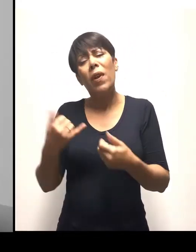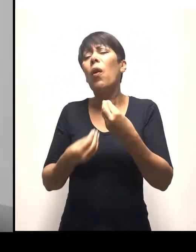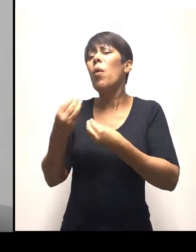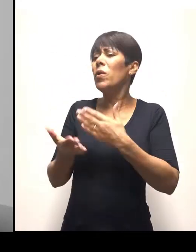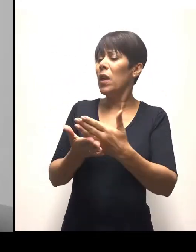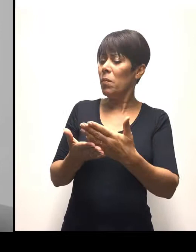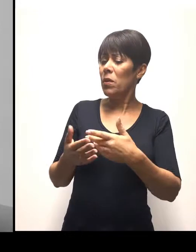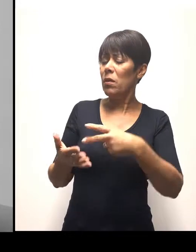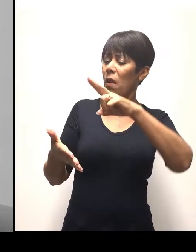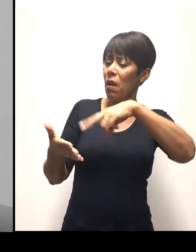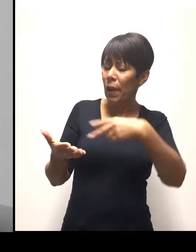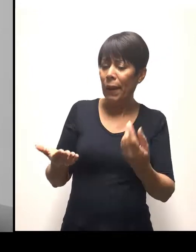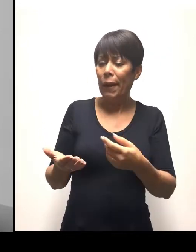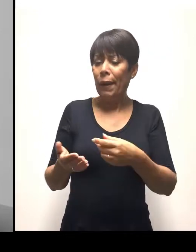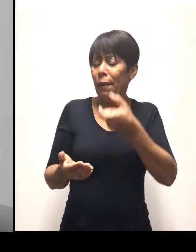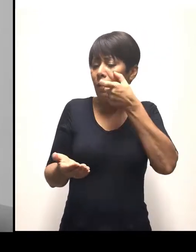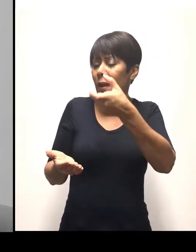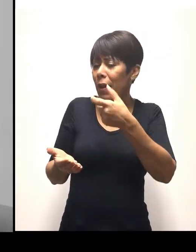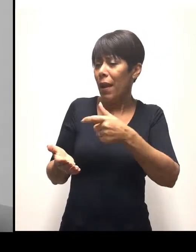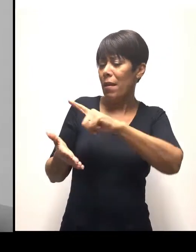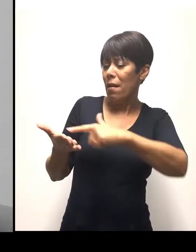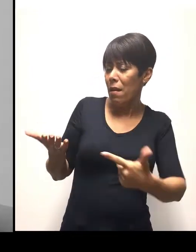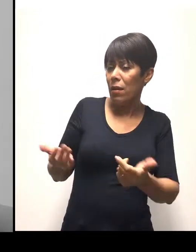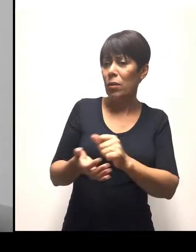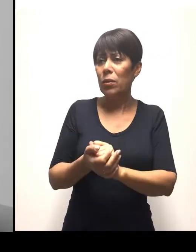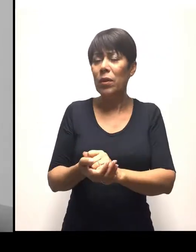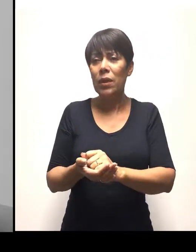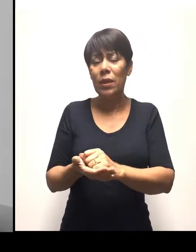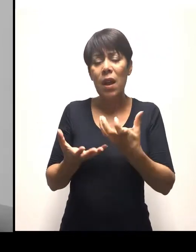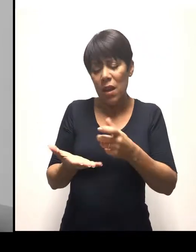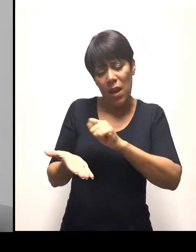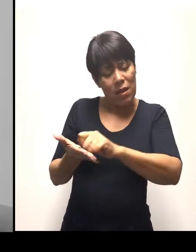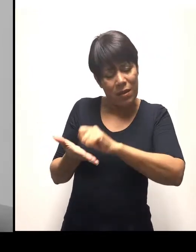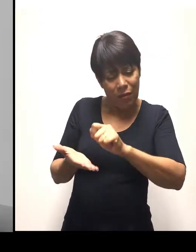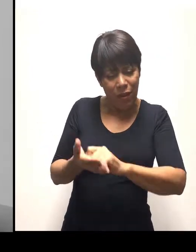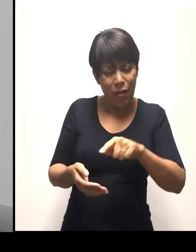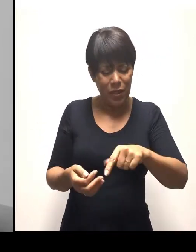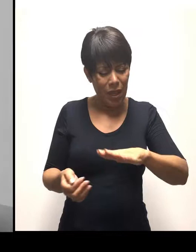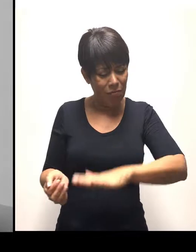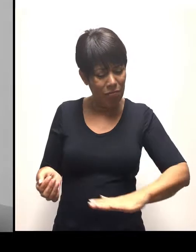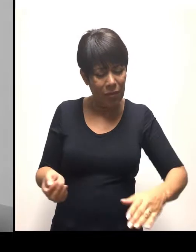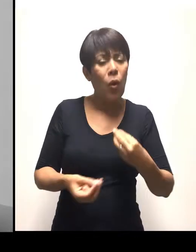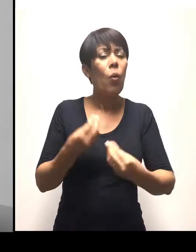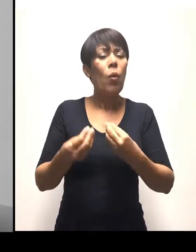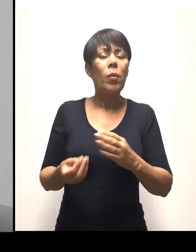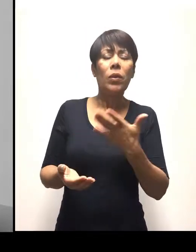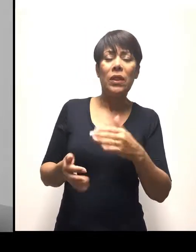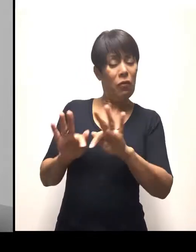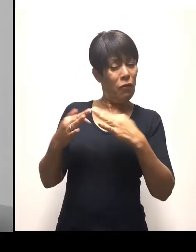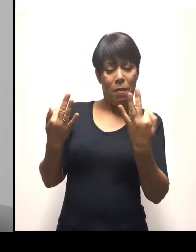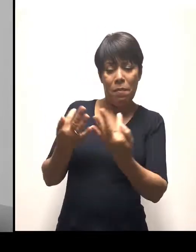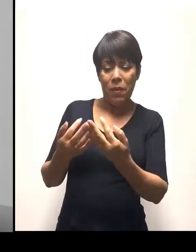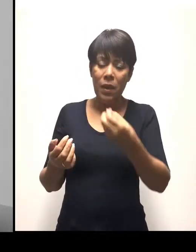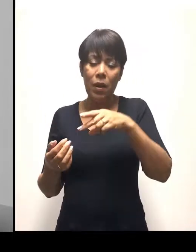começou a ler e se interessar por literatura e querer escrever? Foi menininha? Isso aconteceu como? Teus